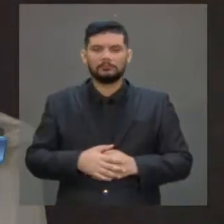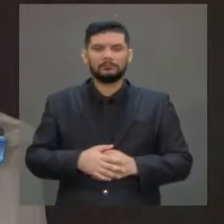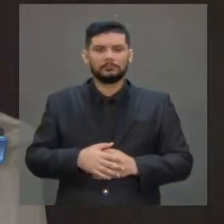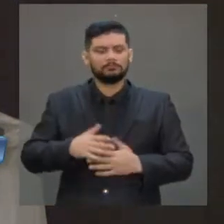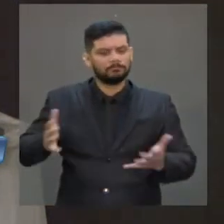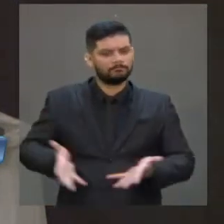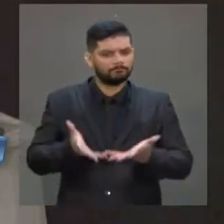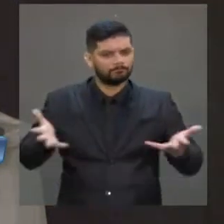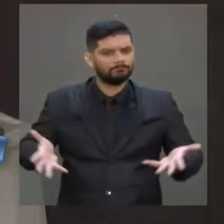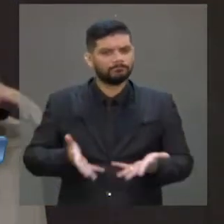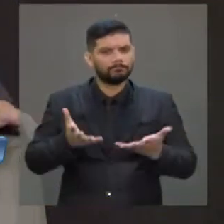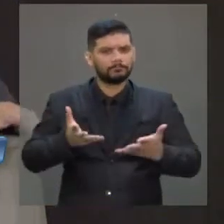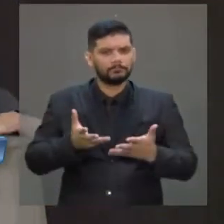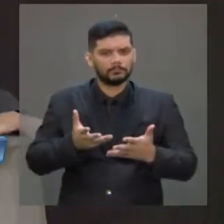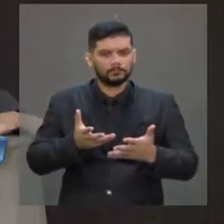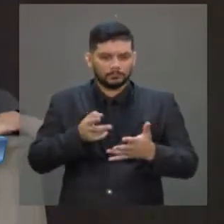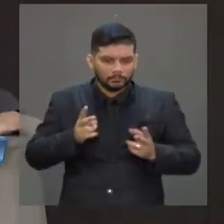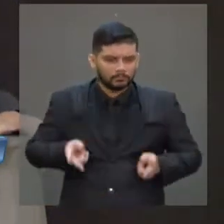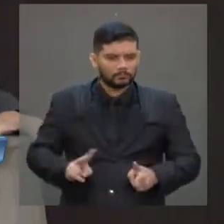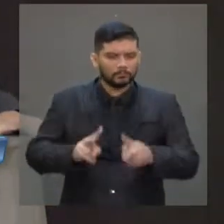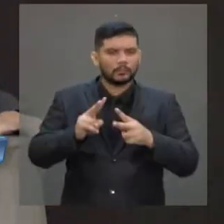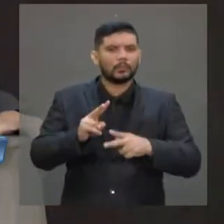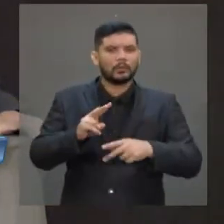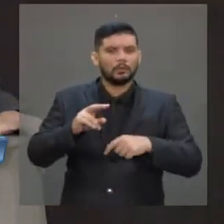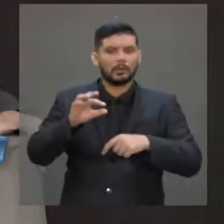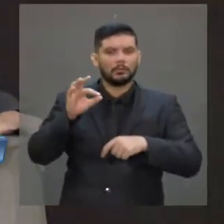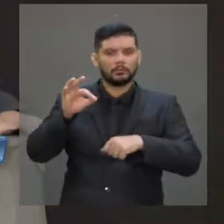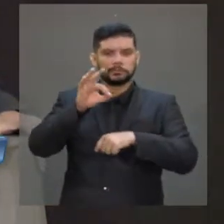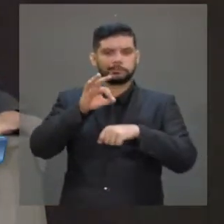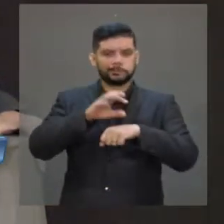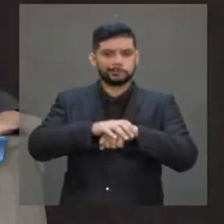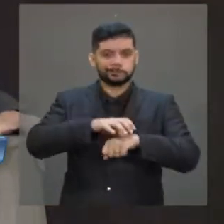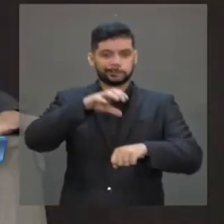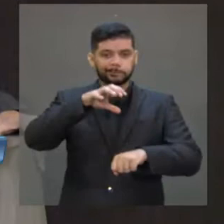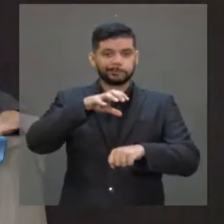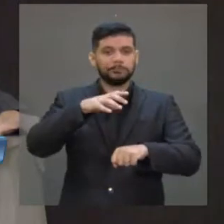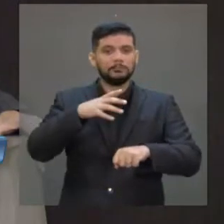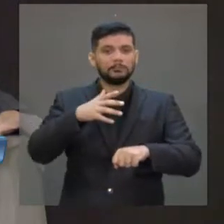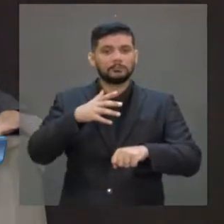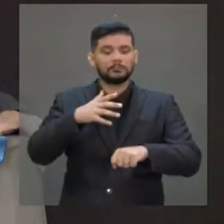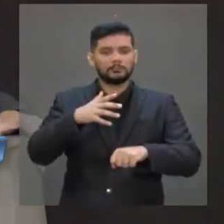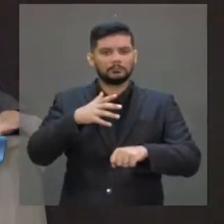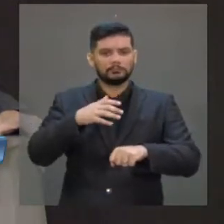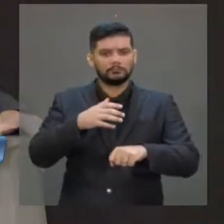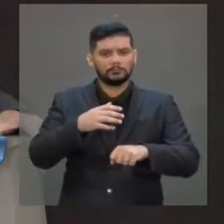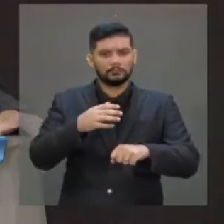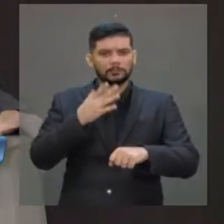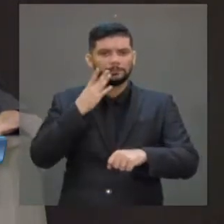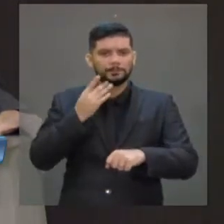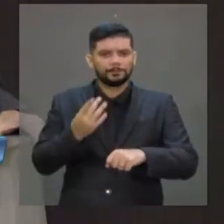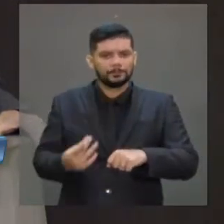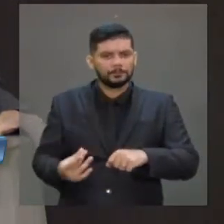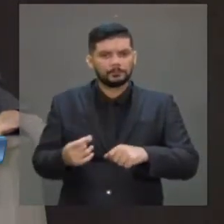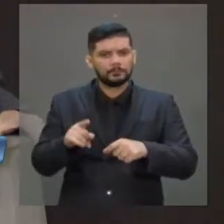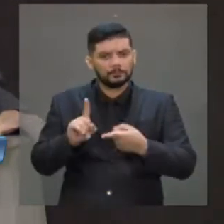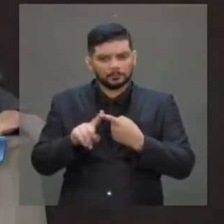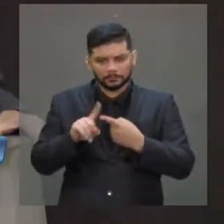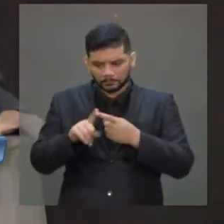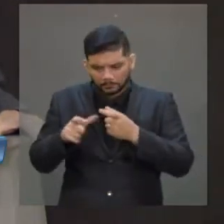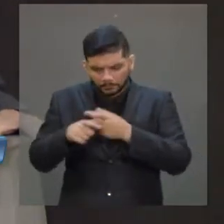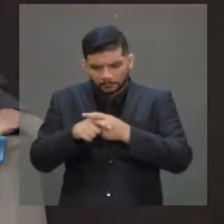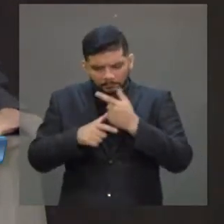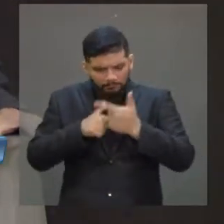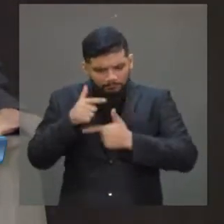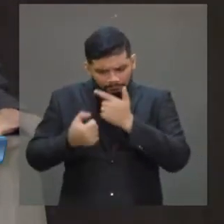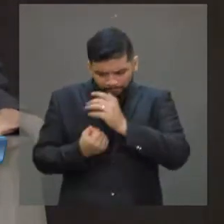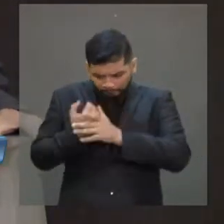promover a apicultura cearense, para preservar a apicultura cearense, para defender o pequeno apicultor cearense, a produção